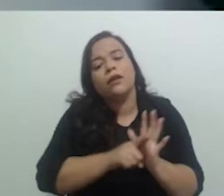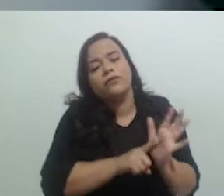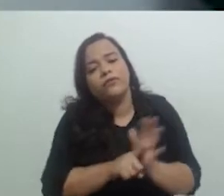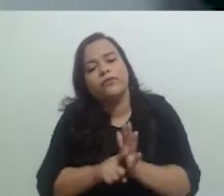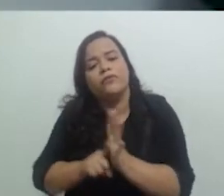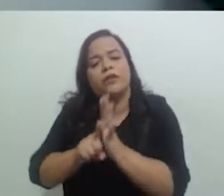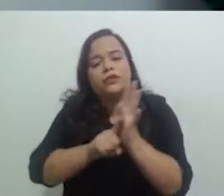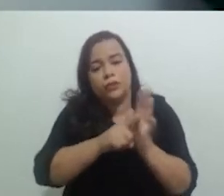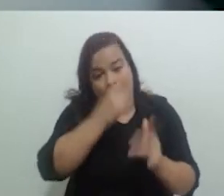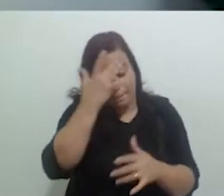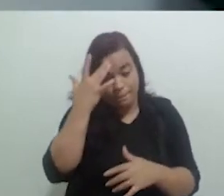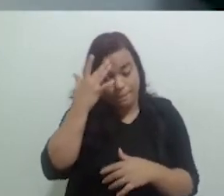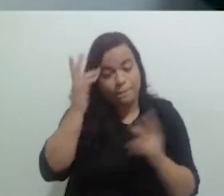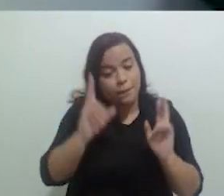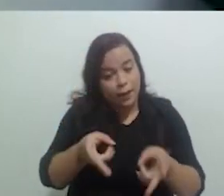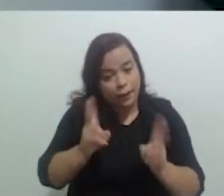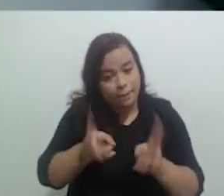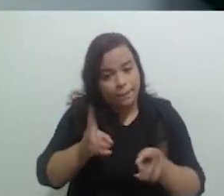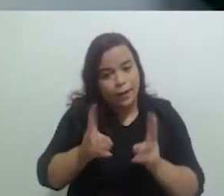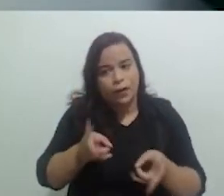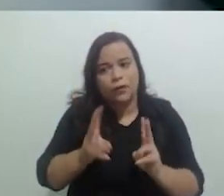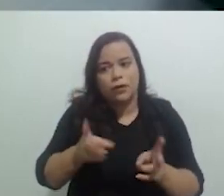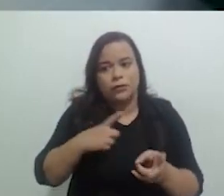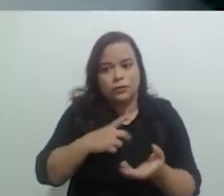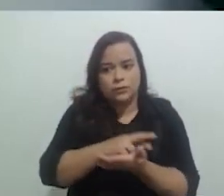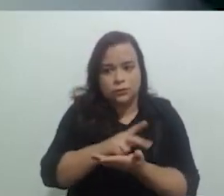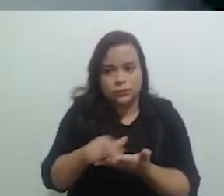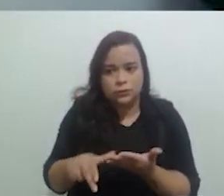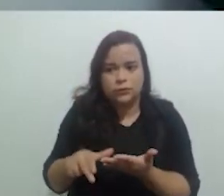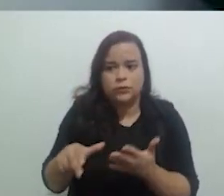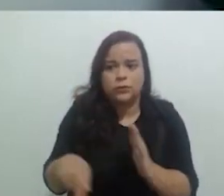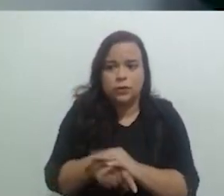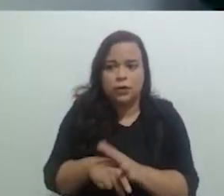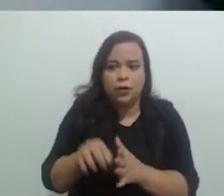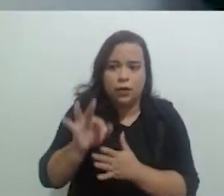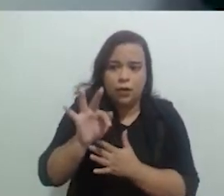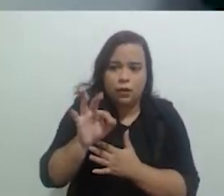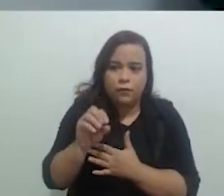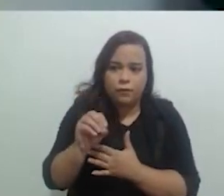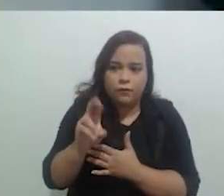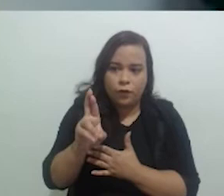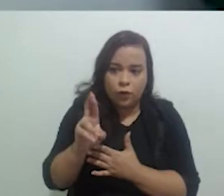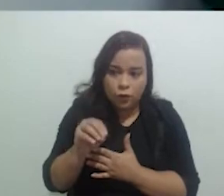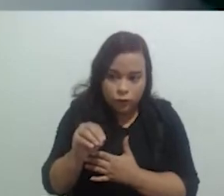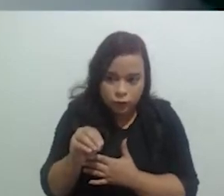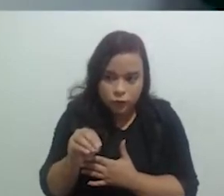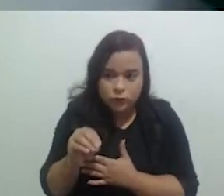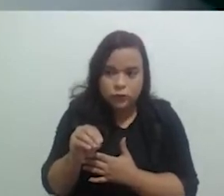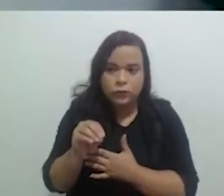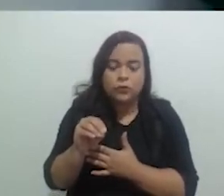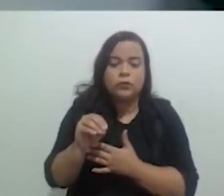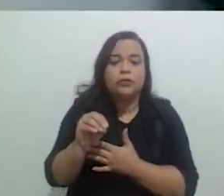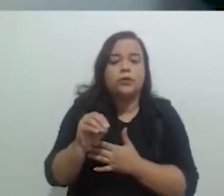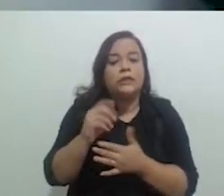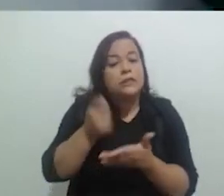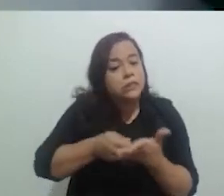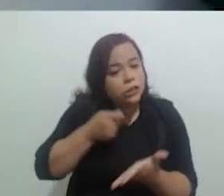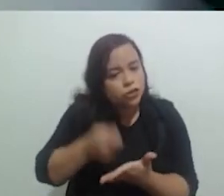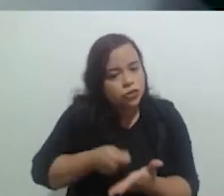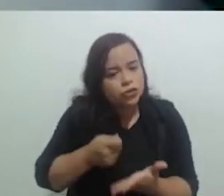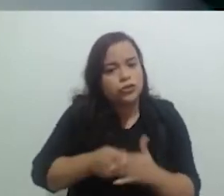prerrogativa de foro no tribunal, para insistir nessa discussão sobre o tribunal